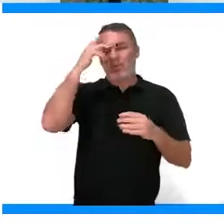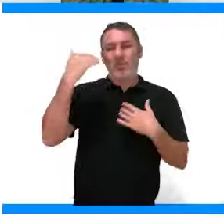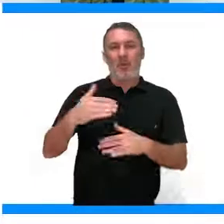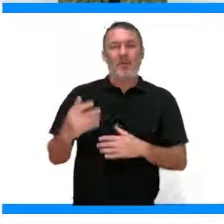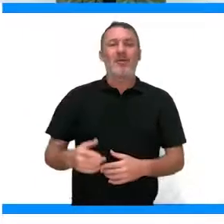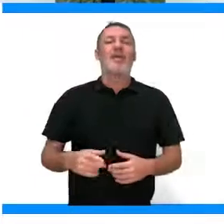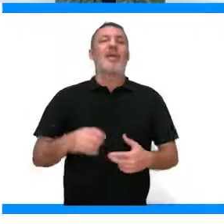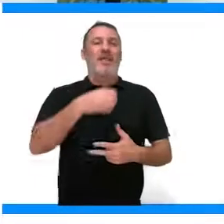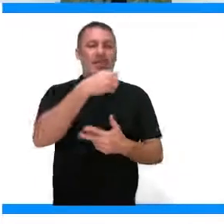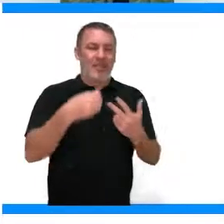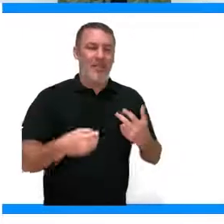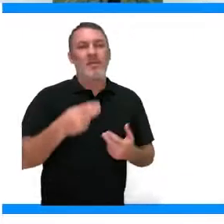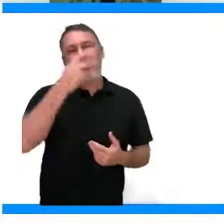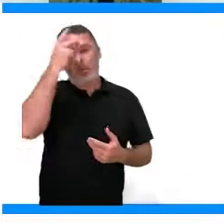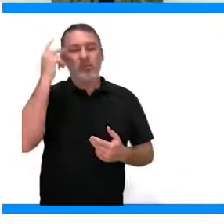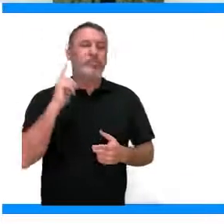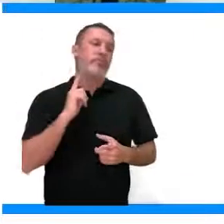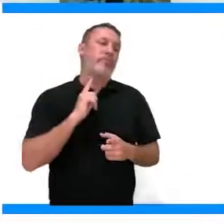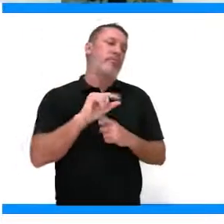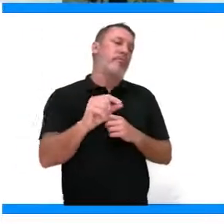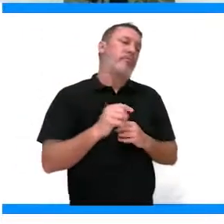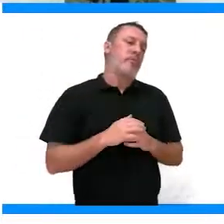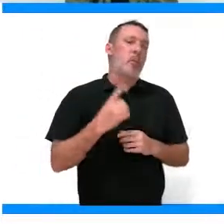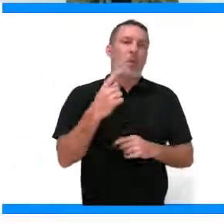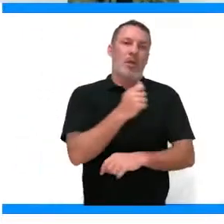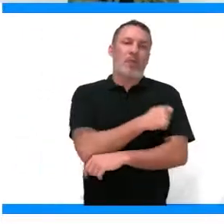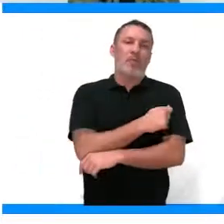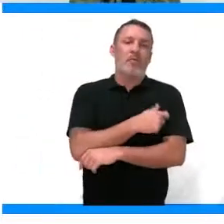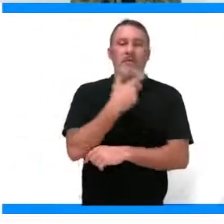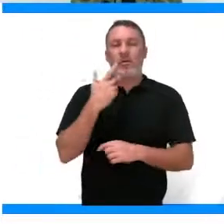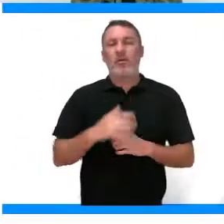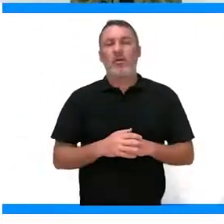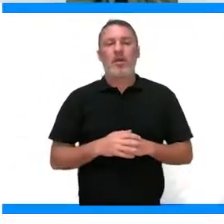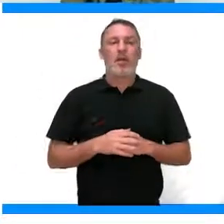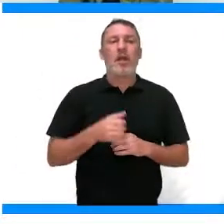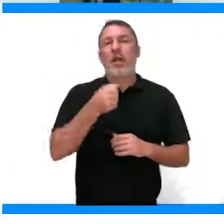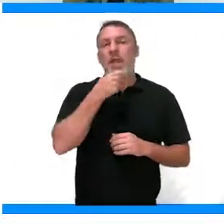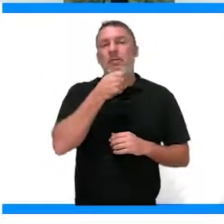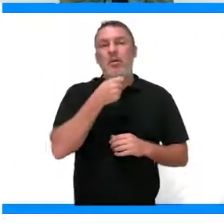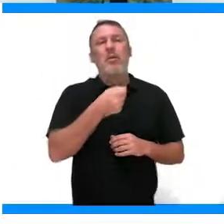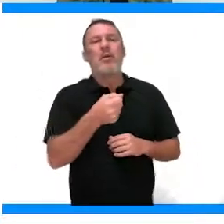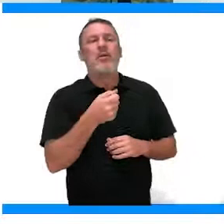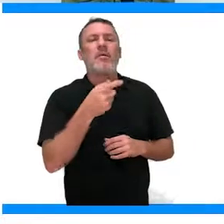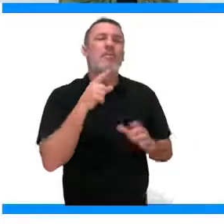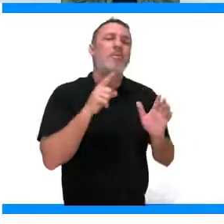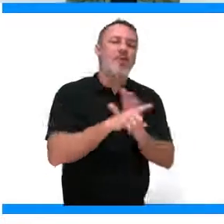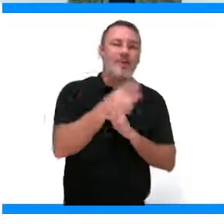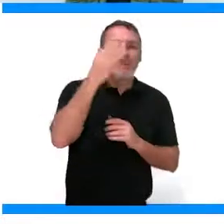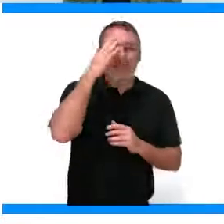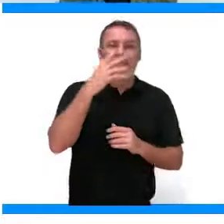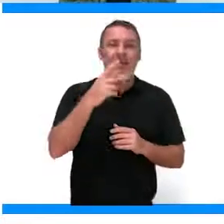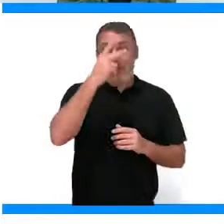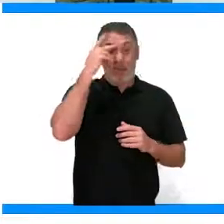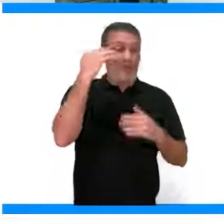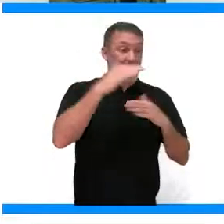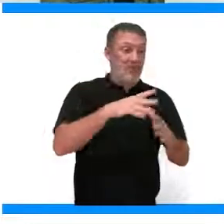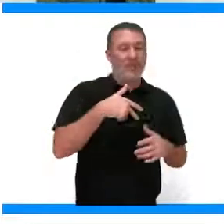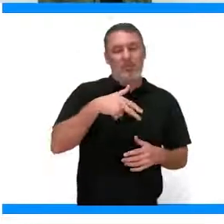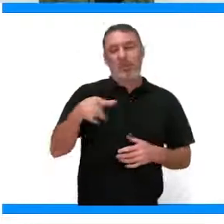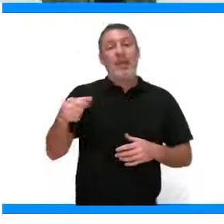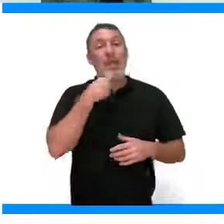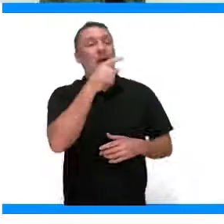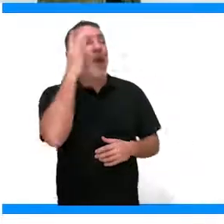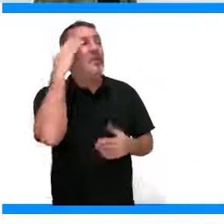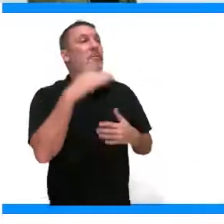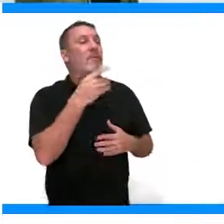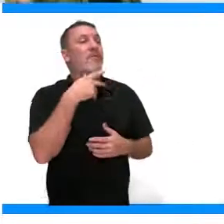Quando chegou no dia do Enem, o cara saiu do Enem, um aluno daquele cursinho, um repórter, fica ali que esse repórter fica ali fazendo a matéria do Enem, né?